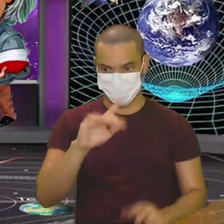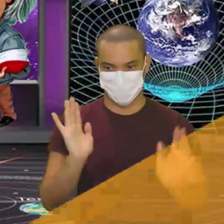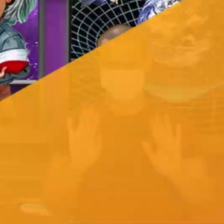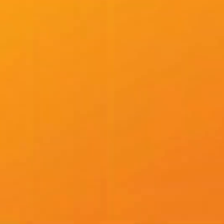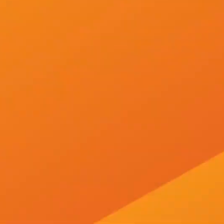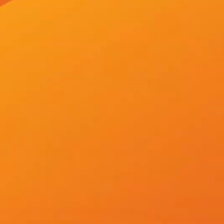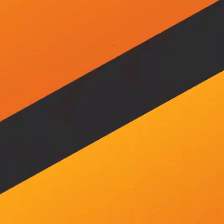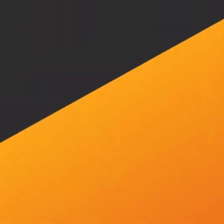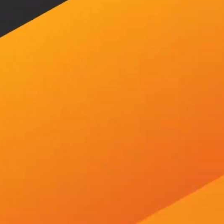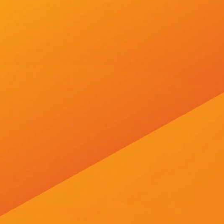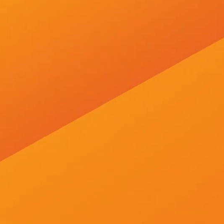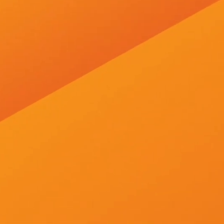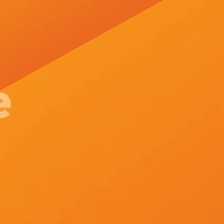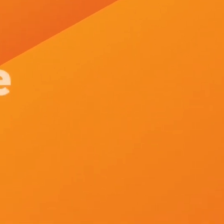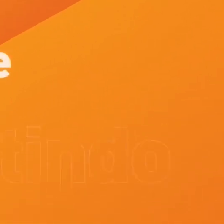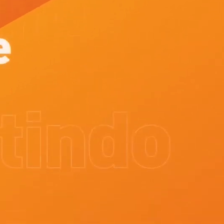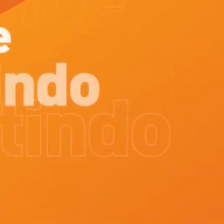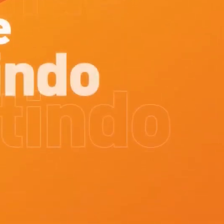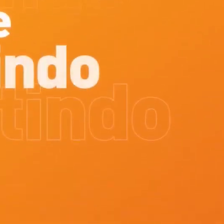tchau